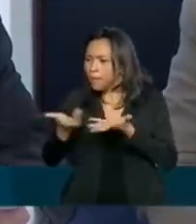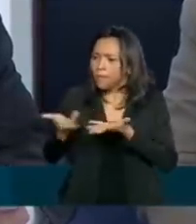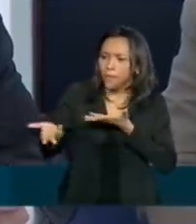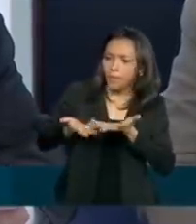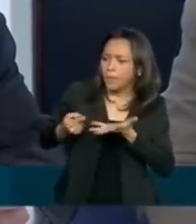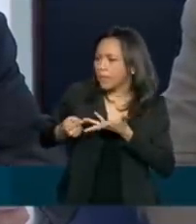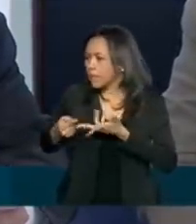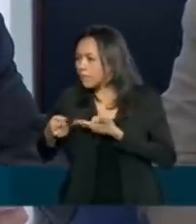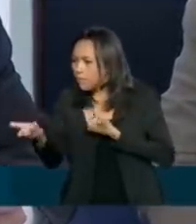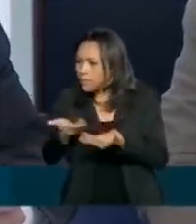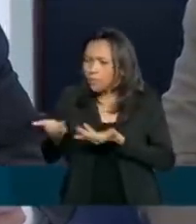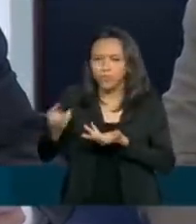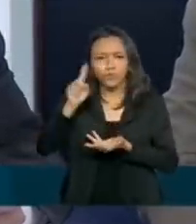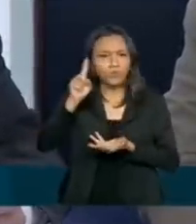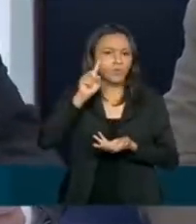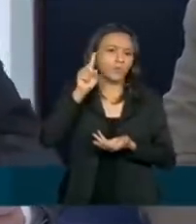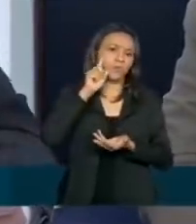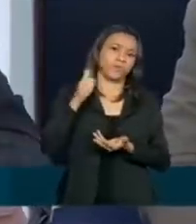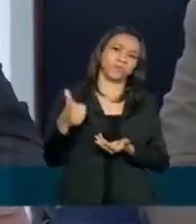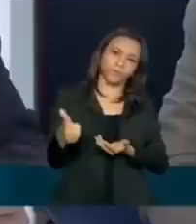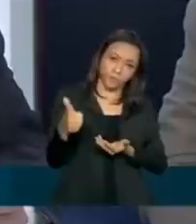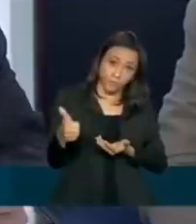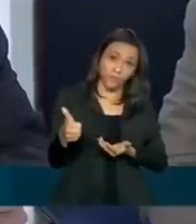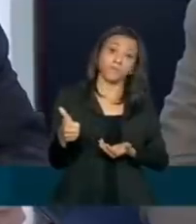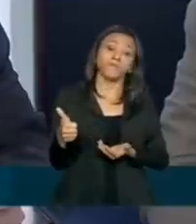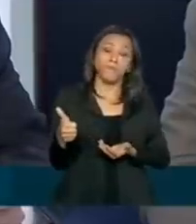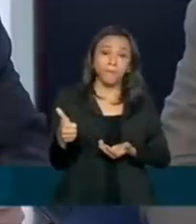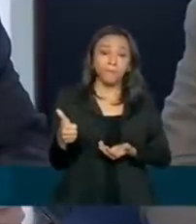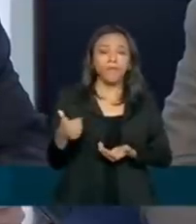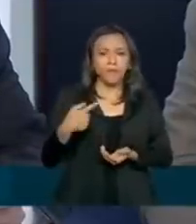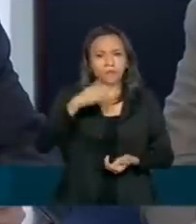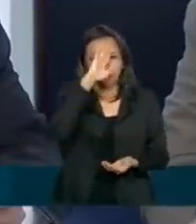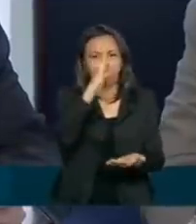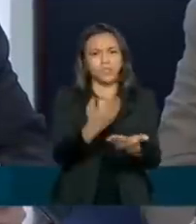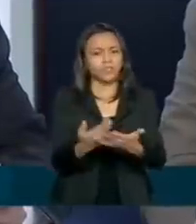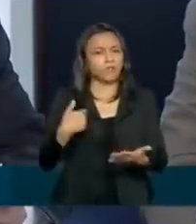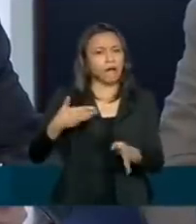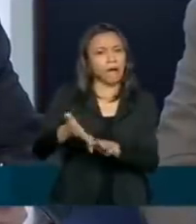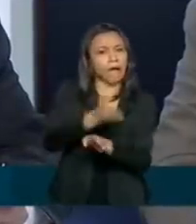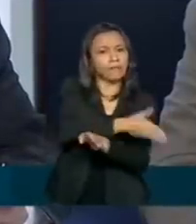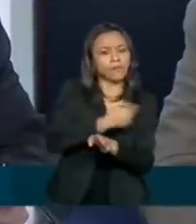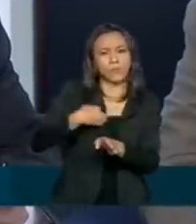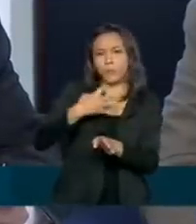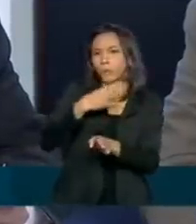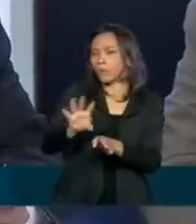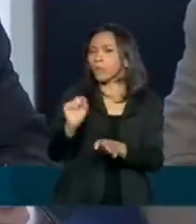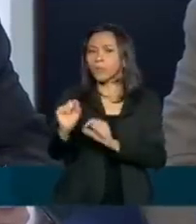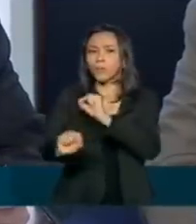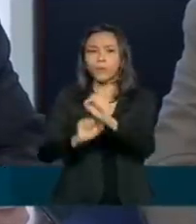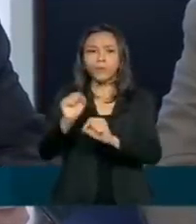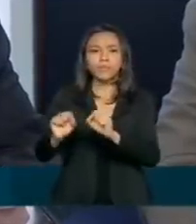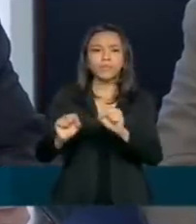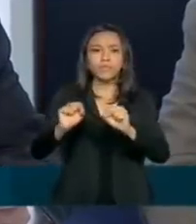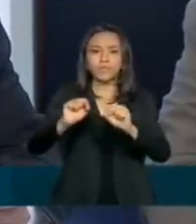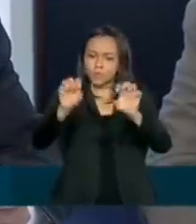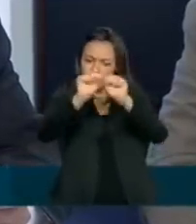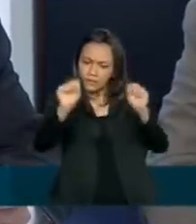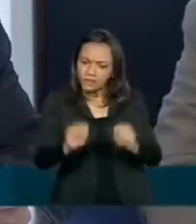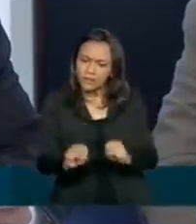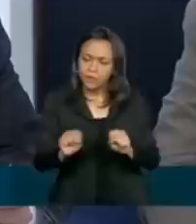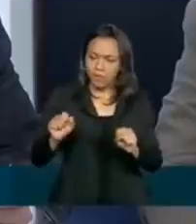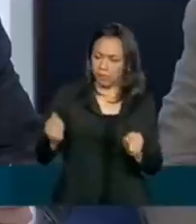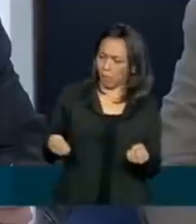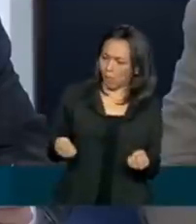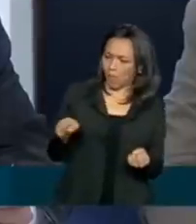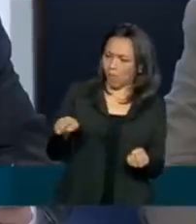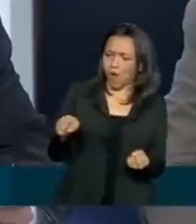E isso efetivamente compõe o SUS. Acreditem, eu não conhecia esse sistema, efetivamente. E eu posso afiançar aos senhores, é